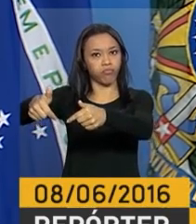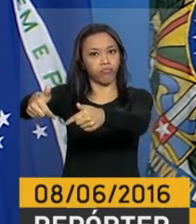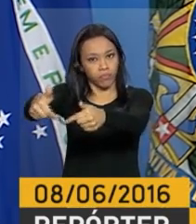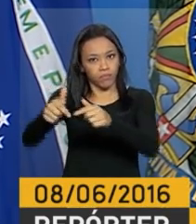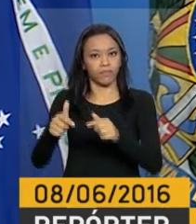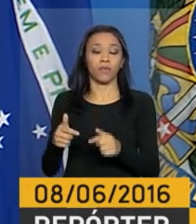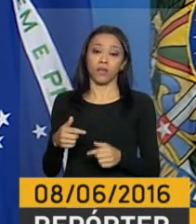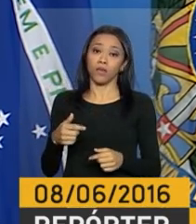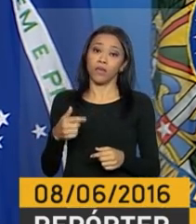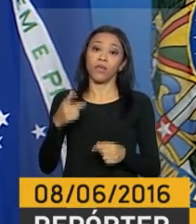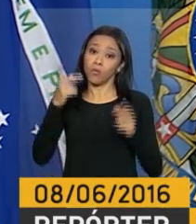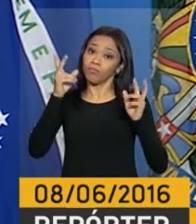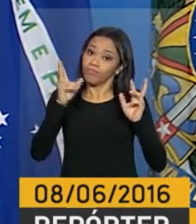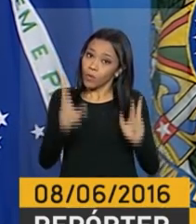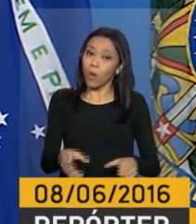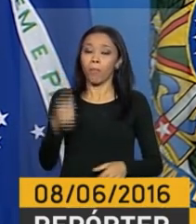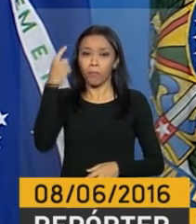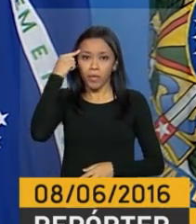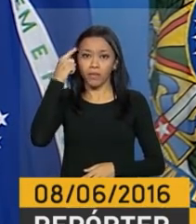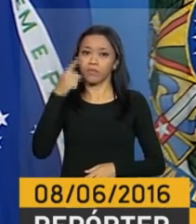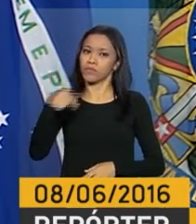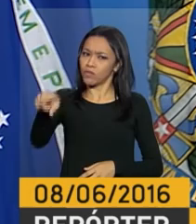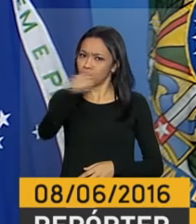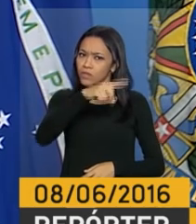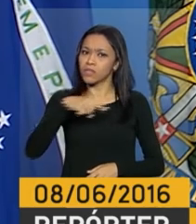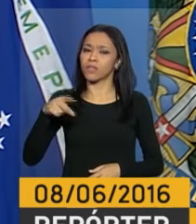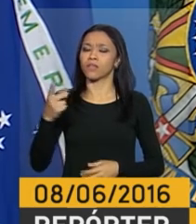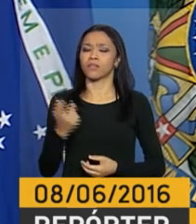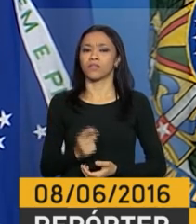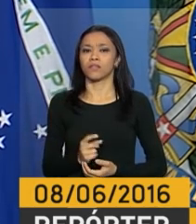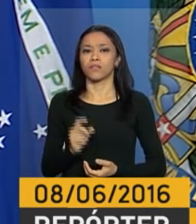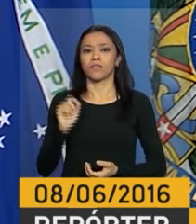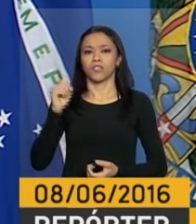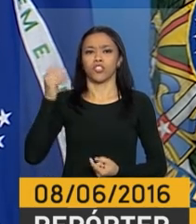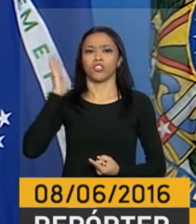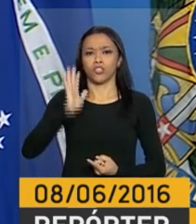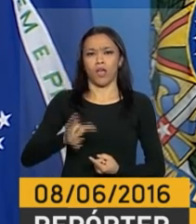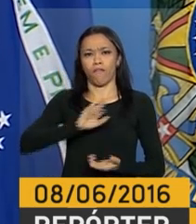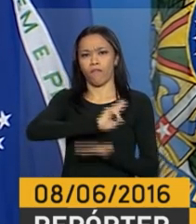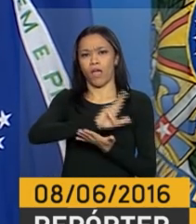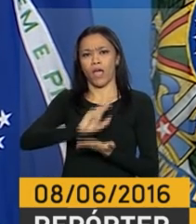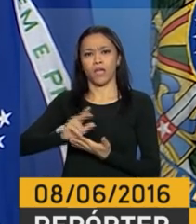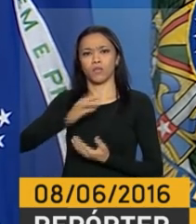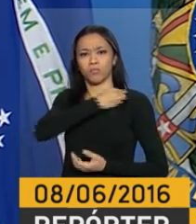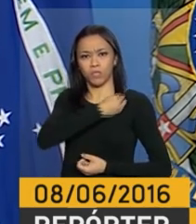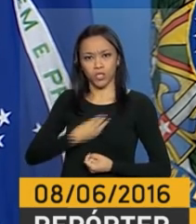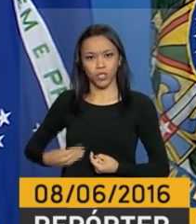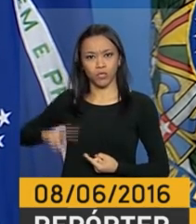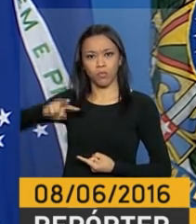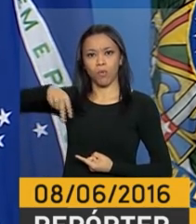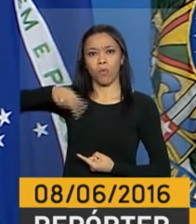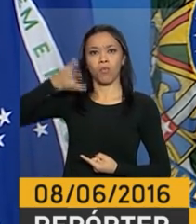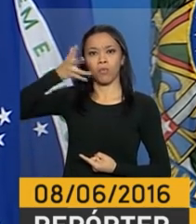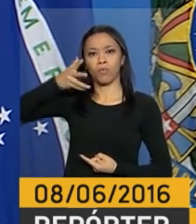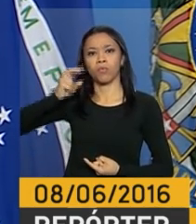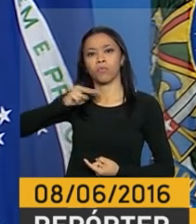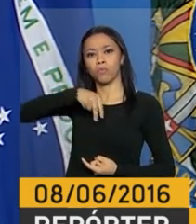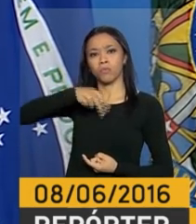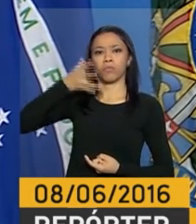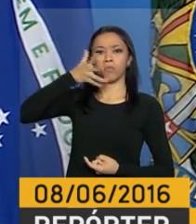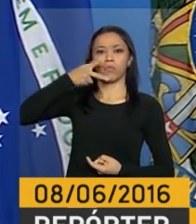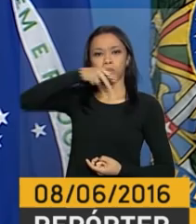isto penso eu que os senhores acabaram de ouvir dos nossos vários ministros que aqui